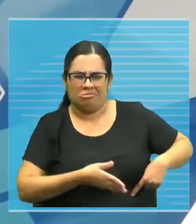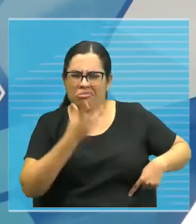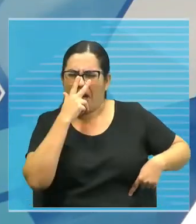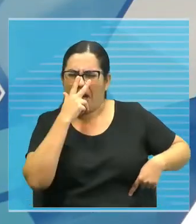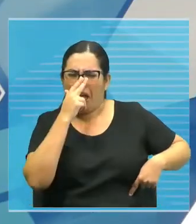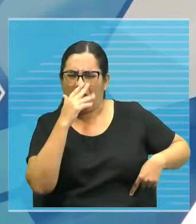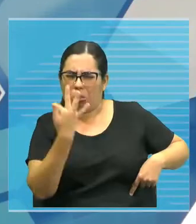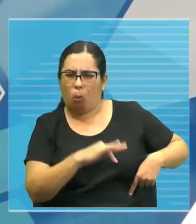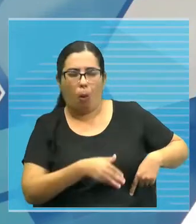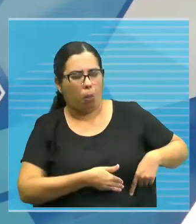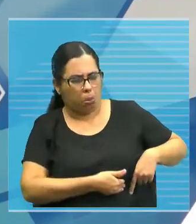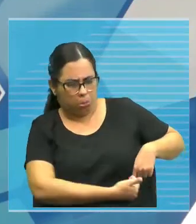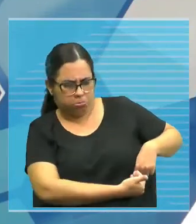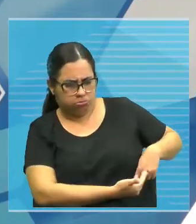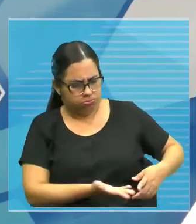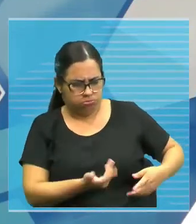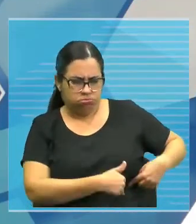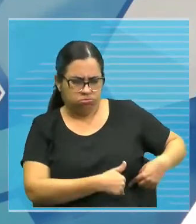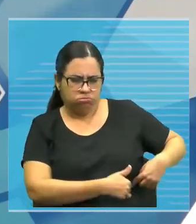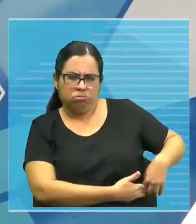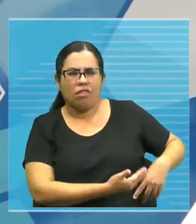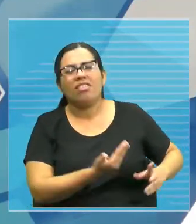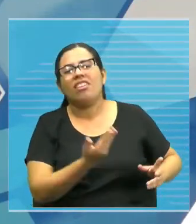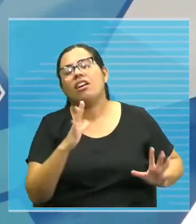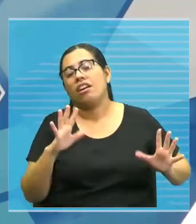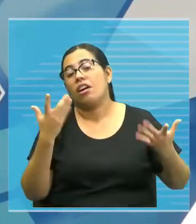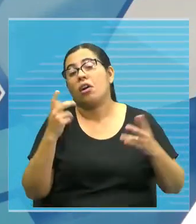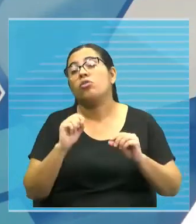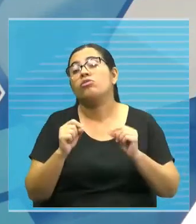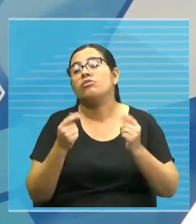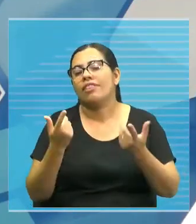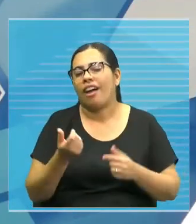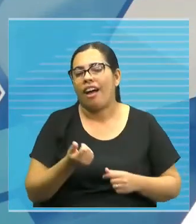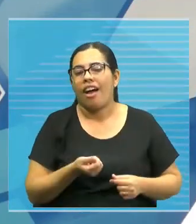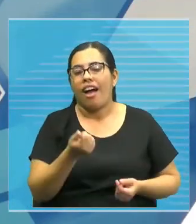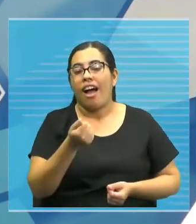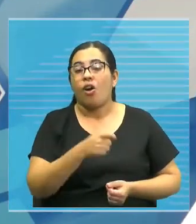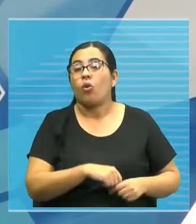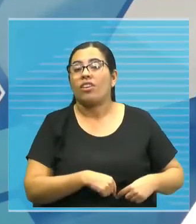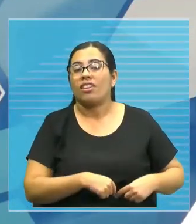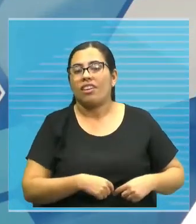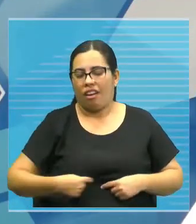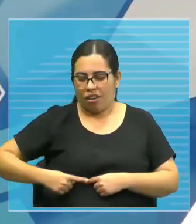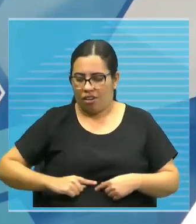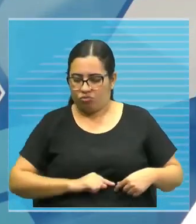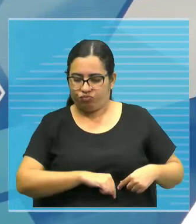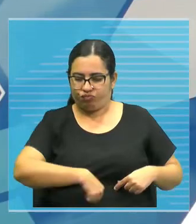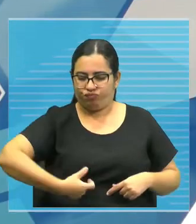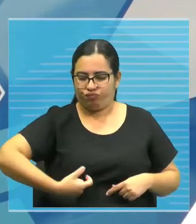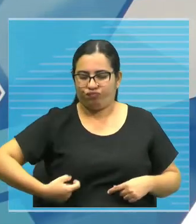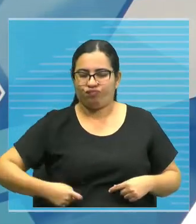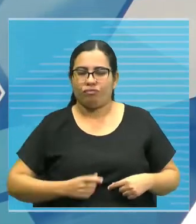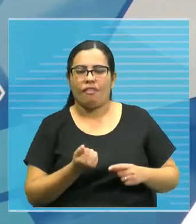desviada, aquela dorzinha aqui na lateral, causada por gás nas alças intestinais.